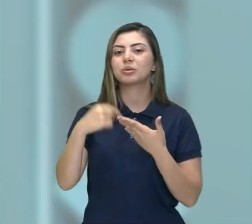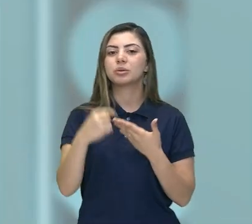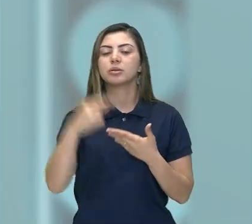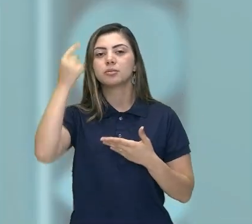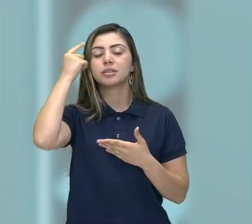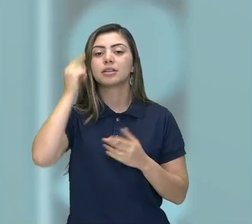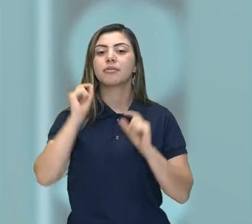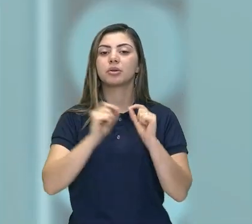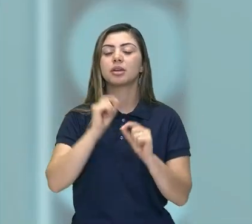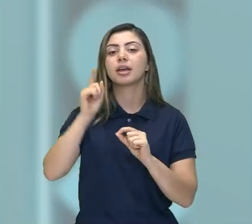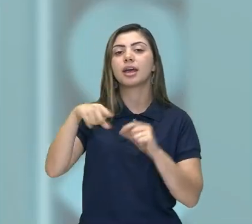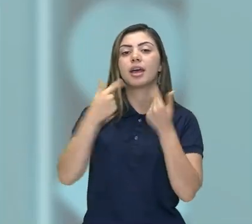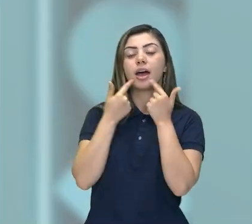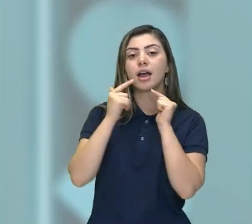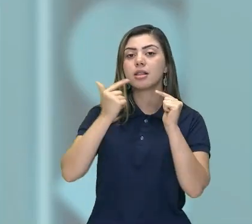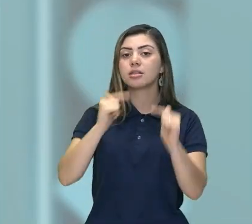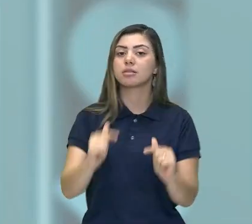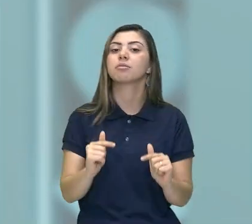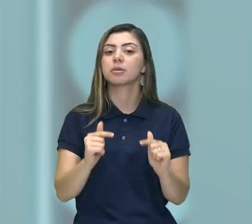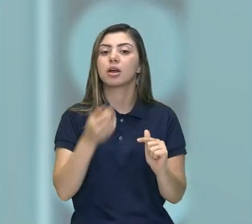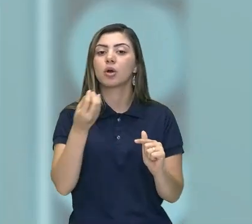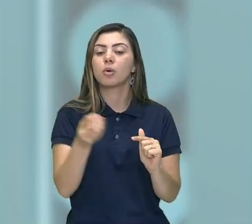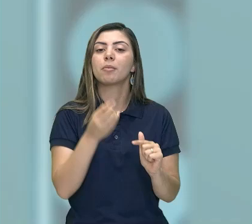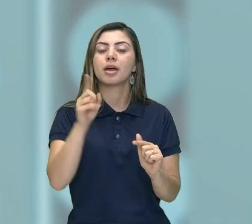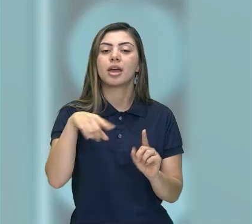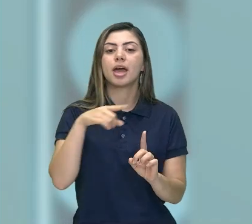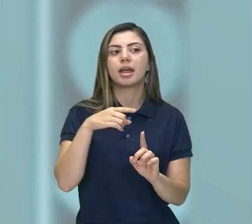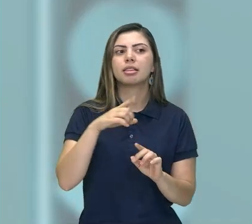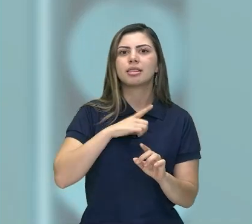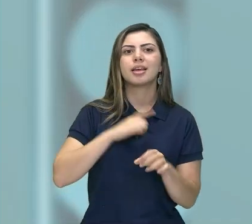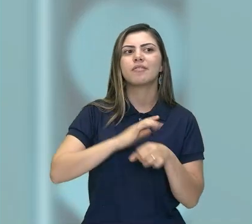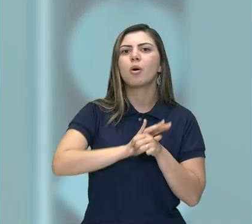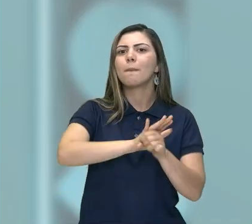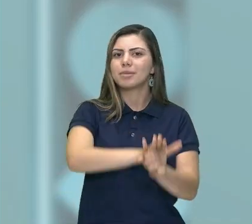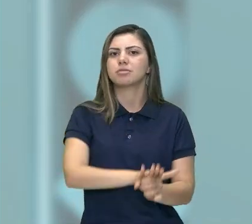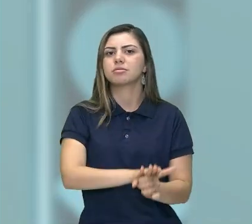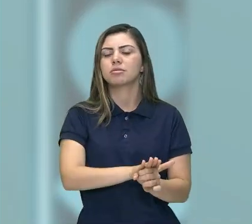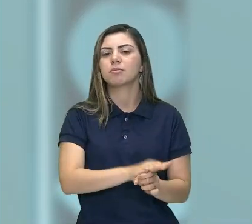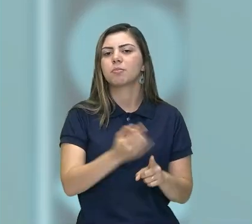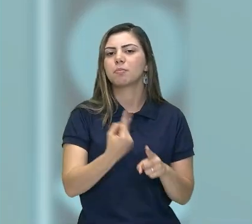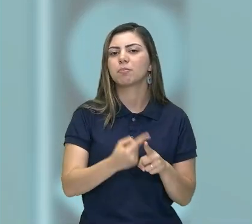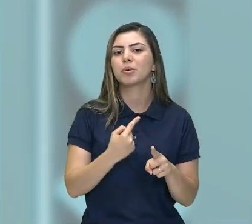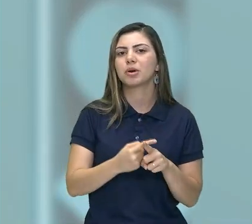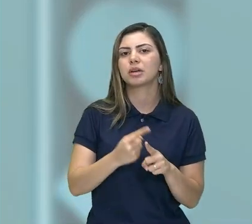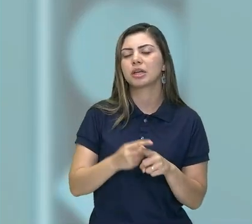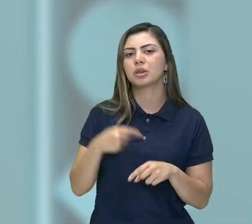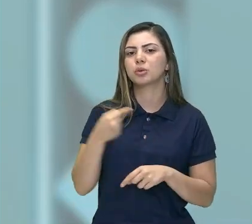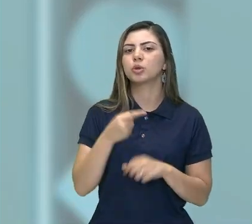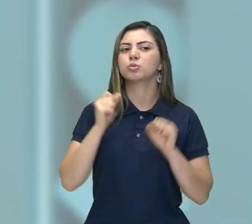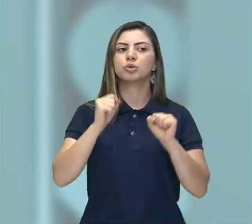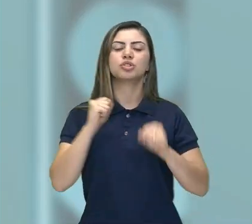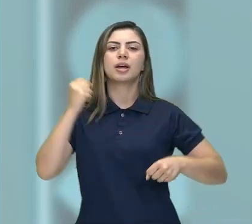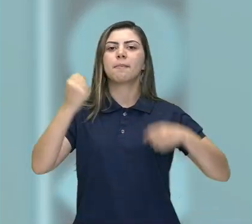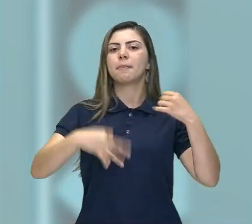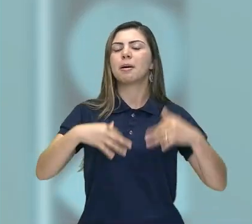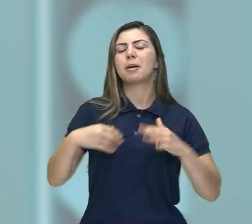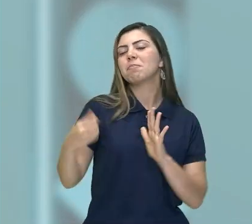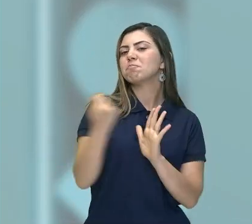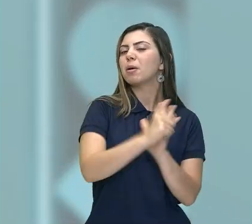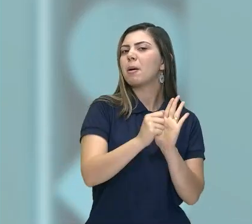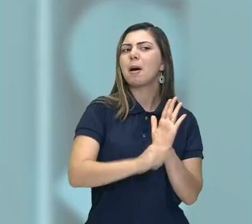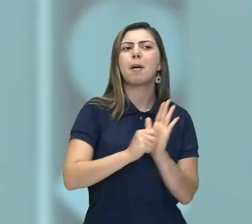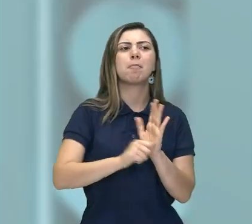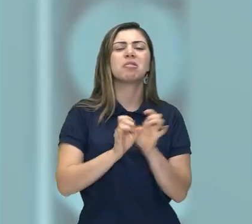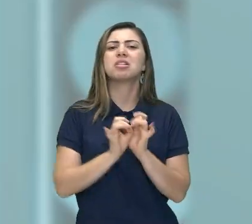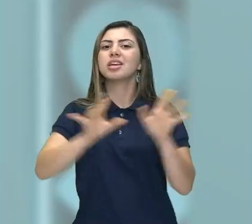linguagem também se tornou uma fonte de opressão, porque, afinal, não se podia falar tudo. Tudo que tinha que ser